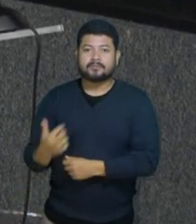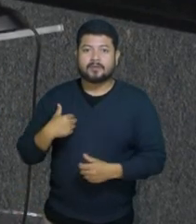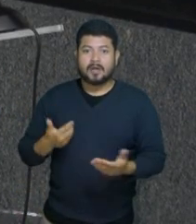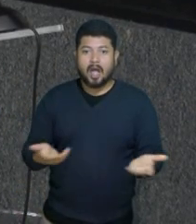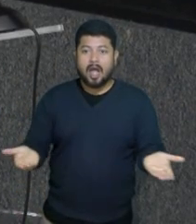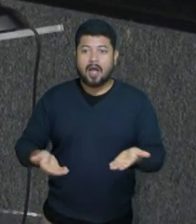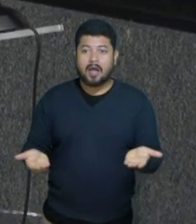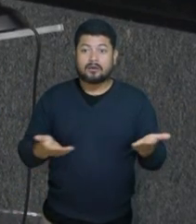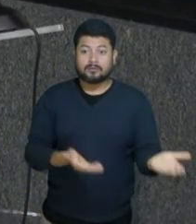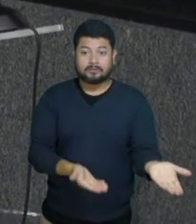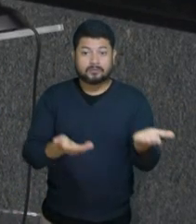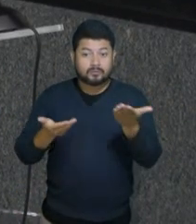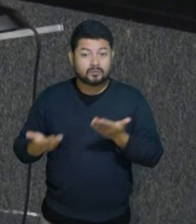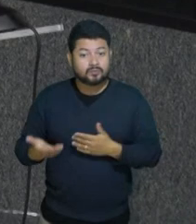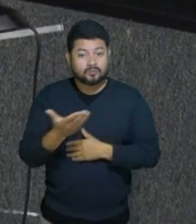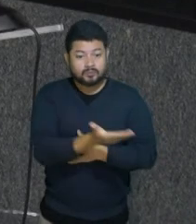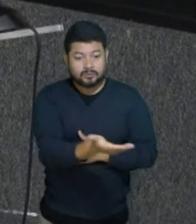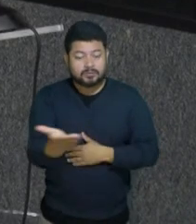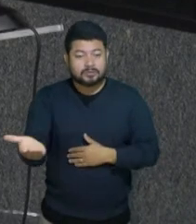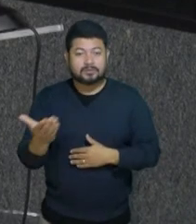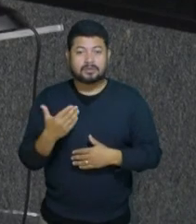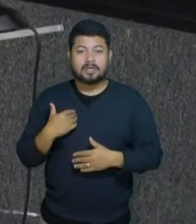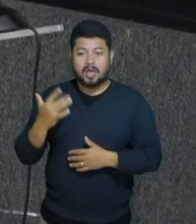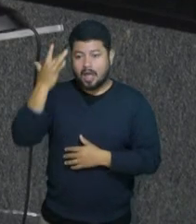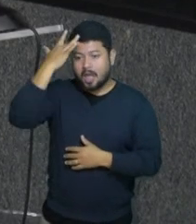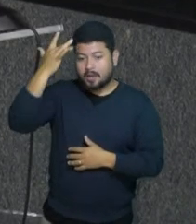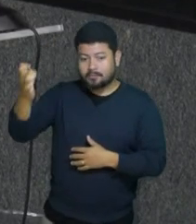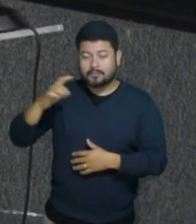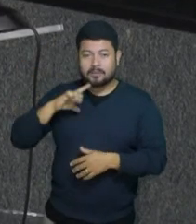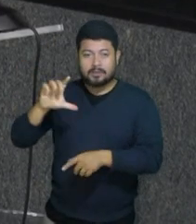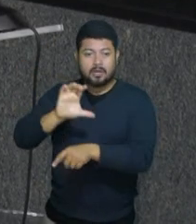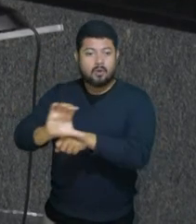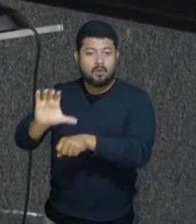gostaria de convidá-los, inclusive, amanhã vai